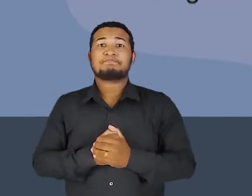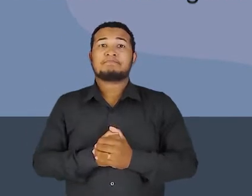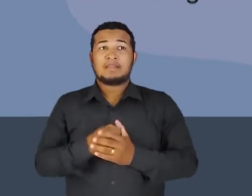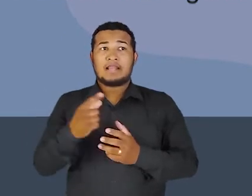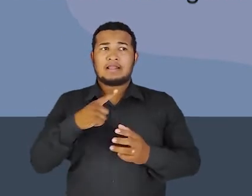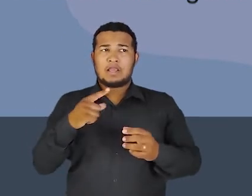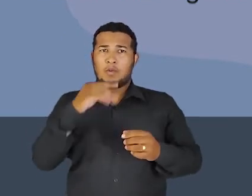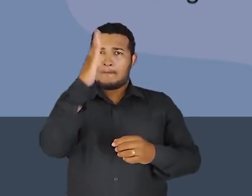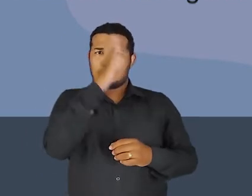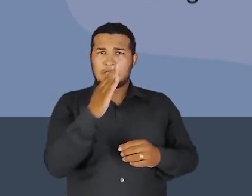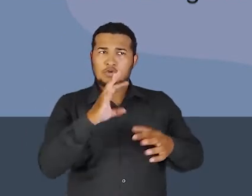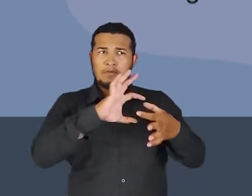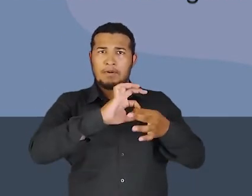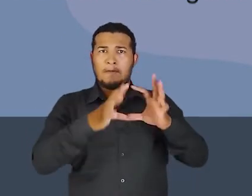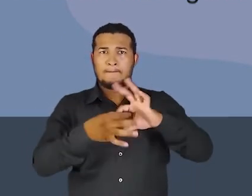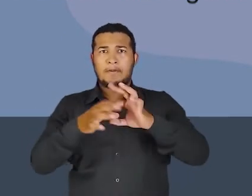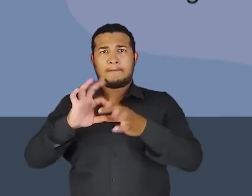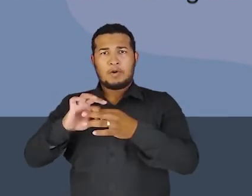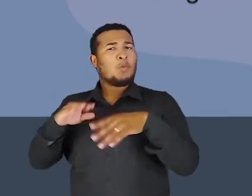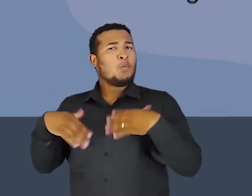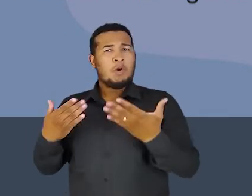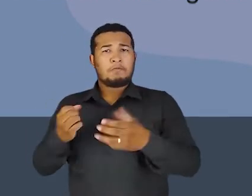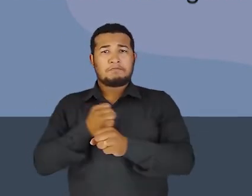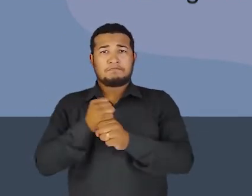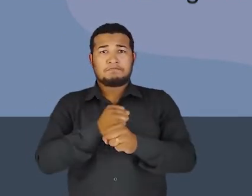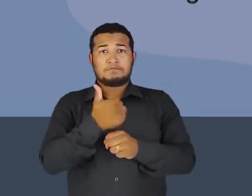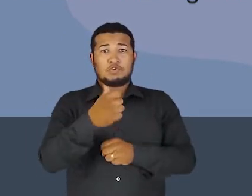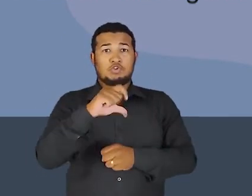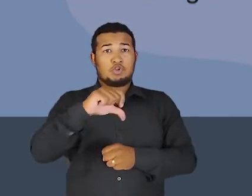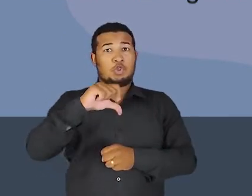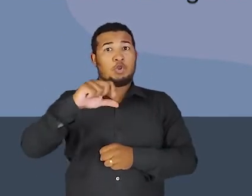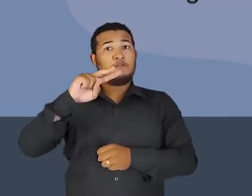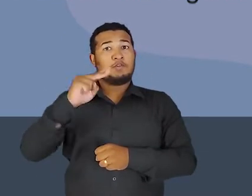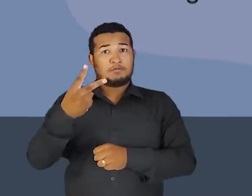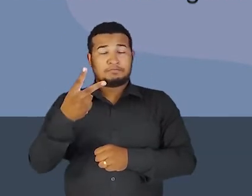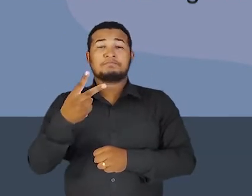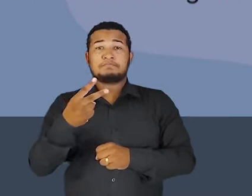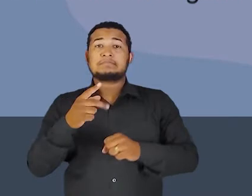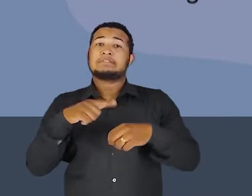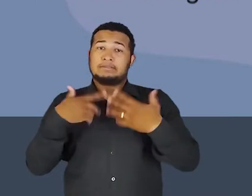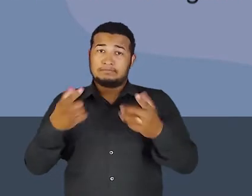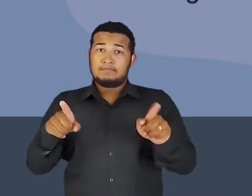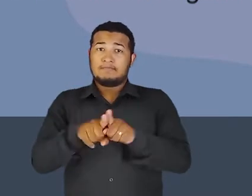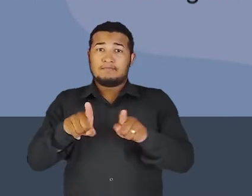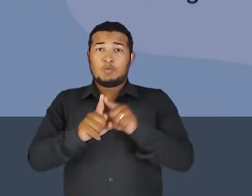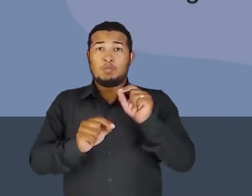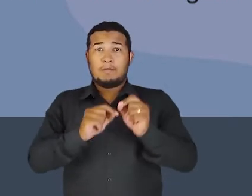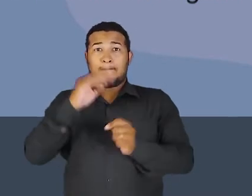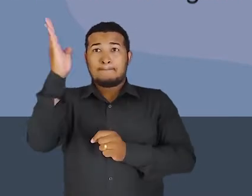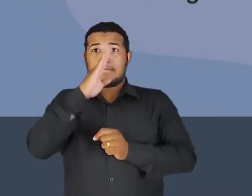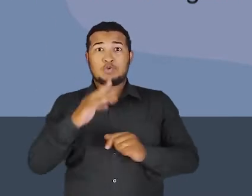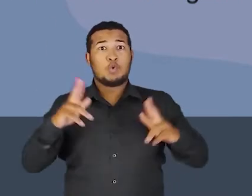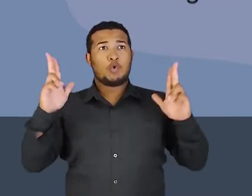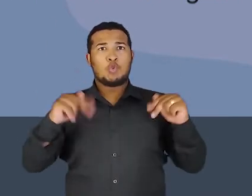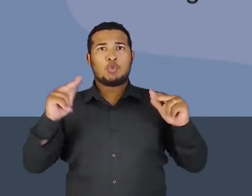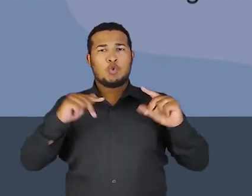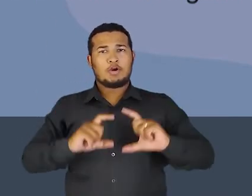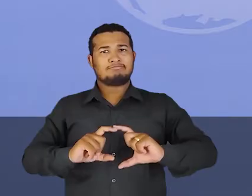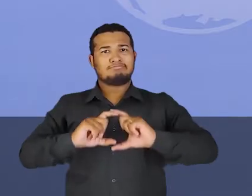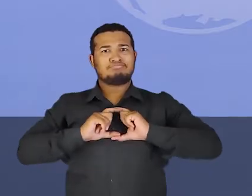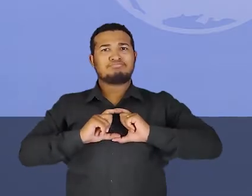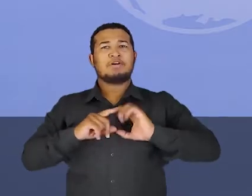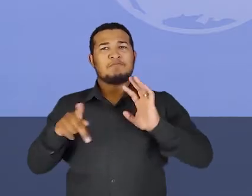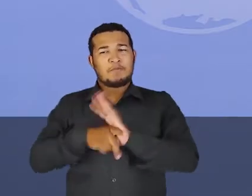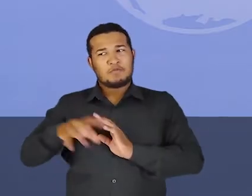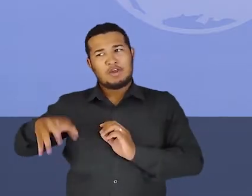em 1992, durante os Jogos Olímpicos de Barcelona, Espanha. E por último, o Brasil nunca ganhou uma medalha olímpica no handebol.